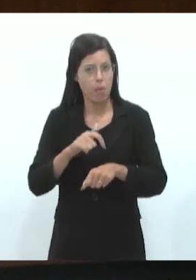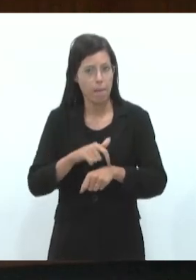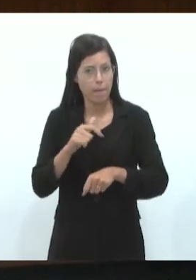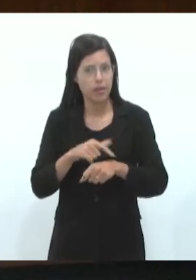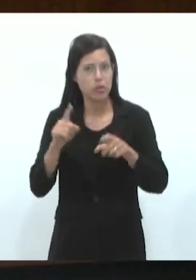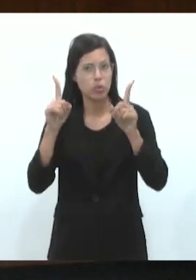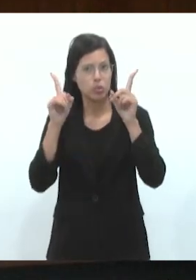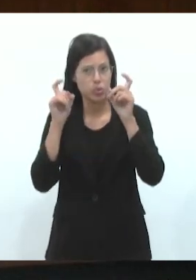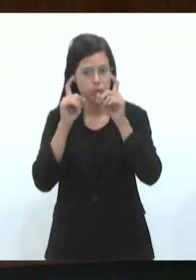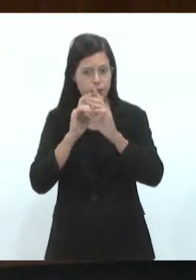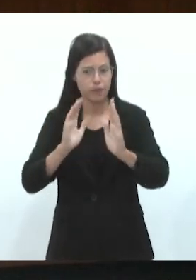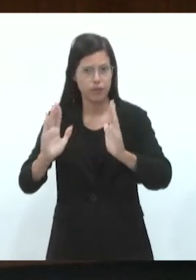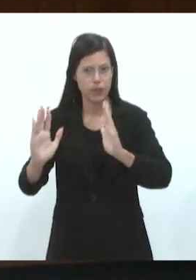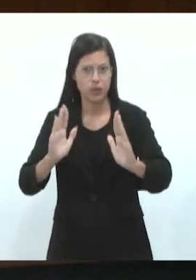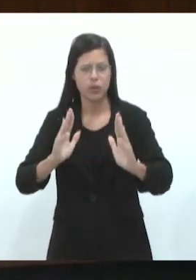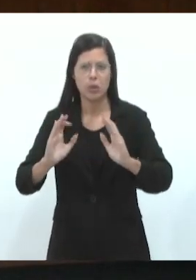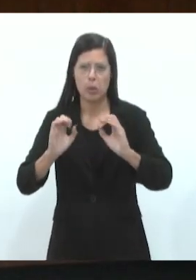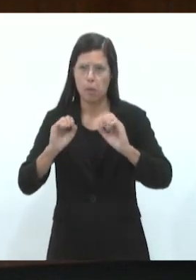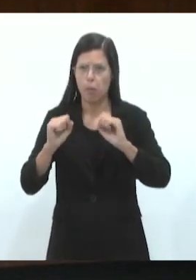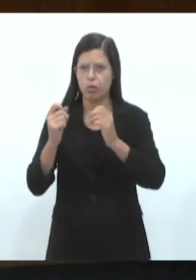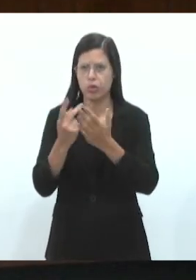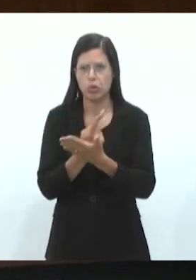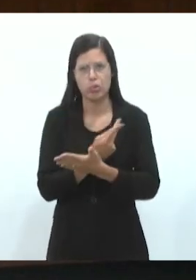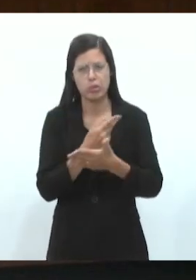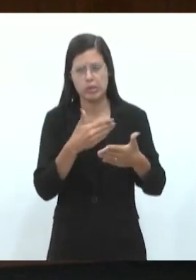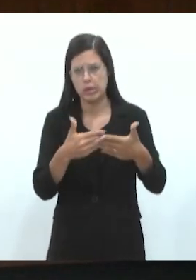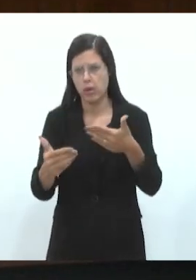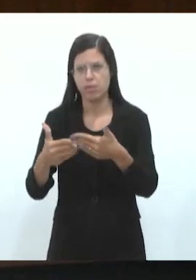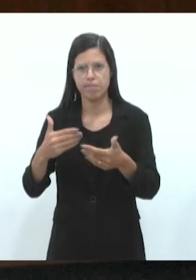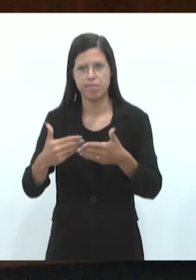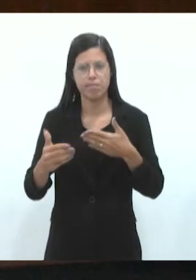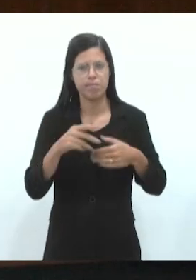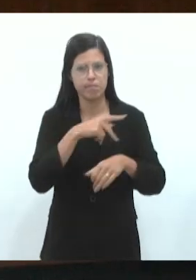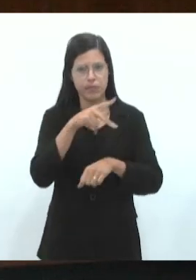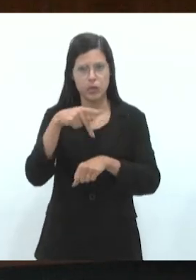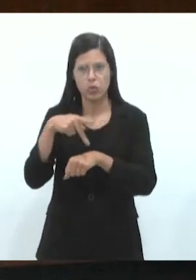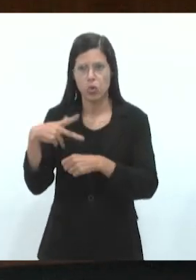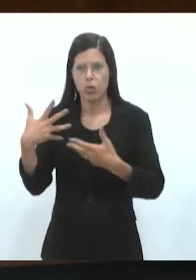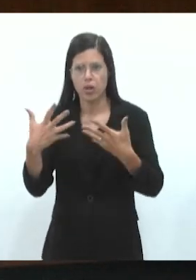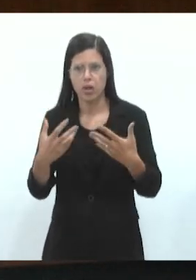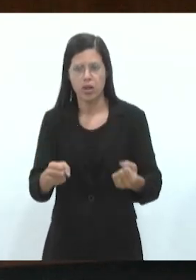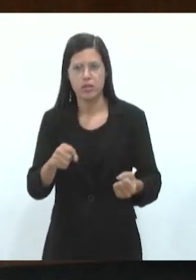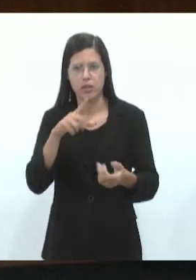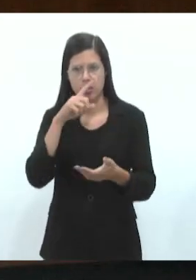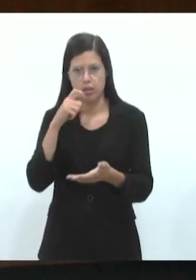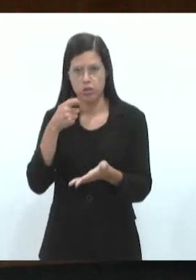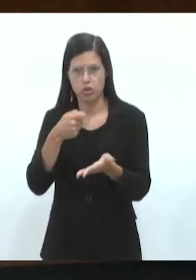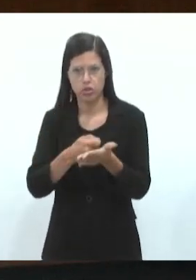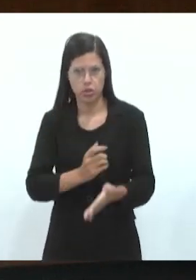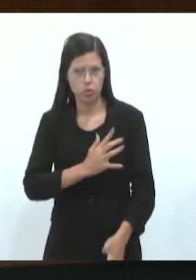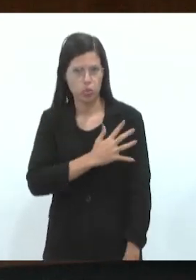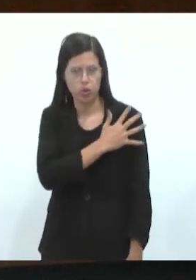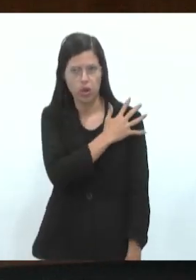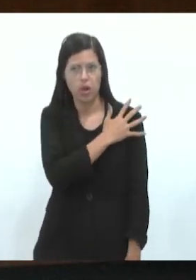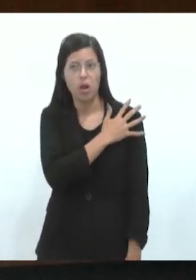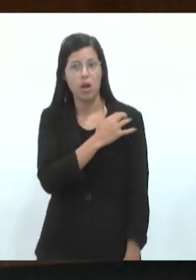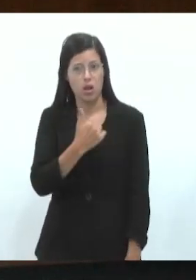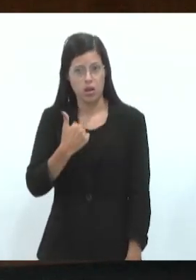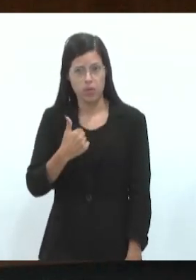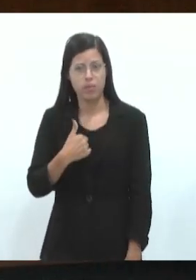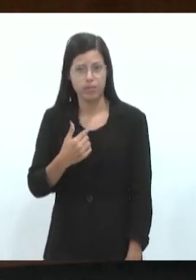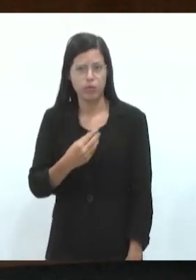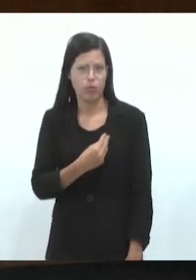que pode reinar em qualquer país quando ele abraça a ditadura. E eu convivi neste